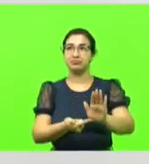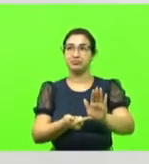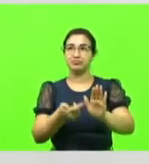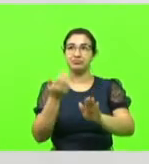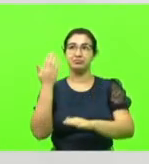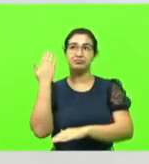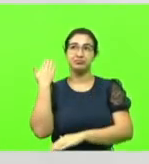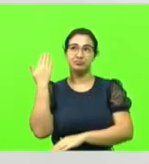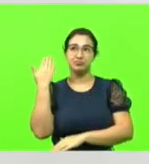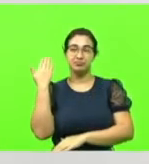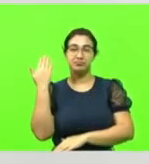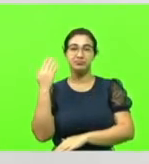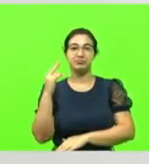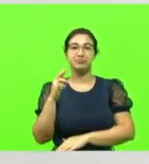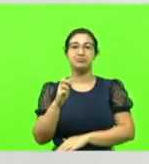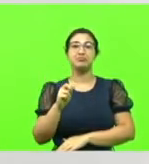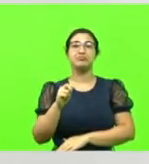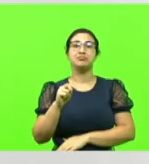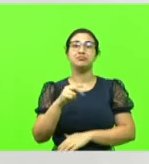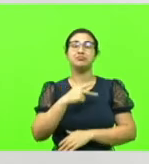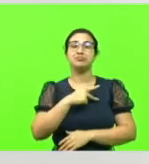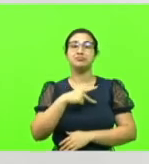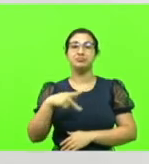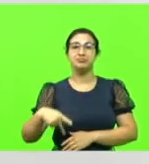Lula e da Dilma.